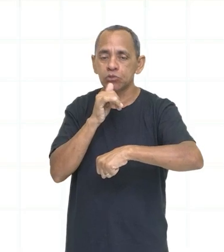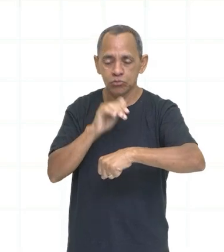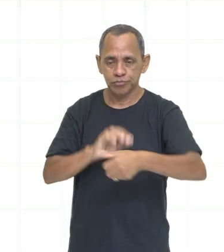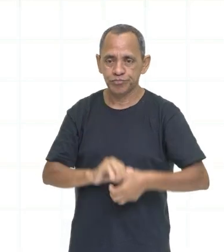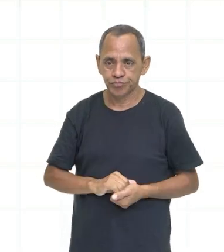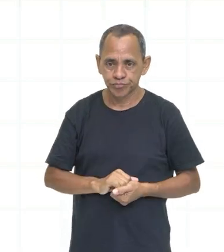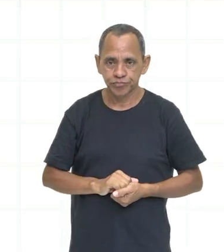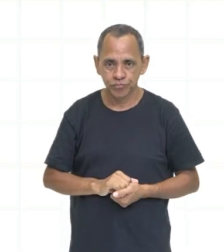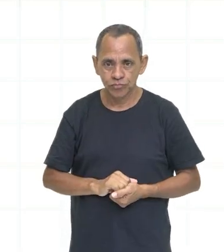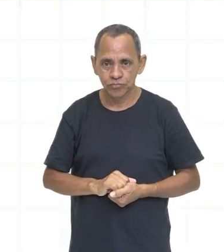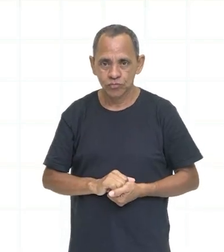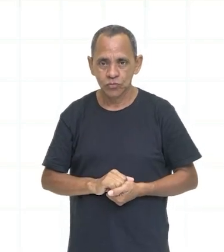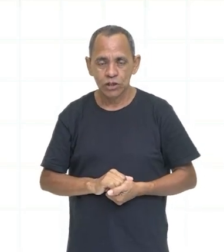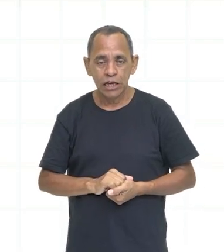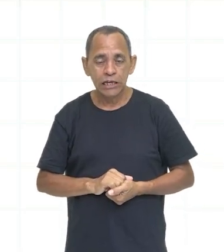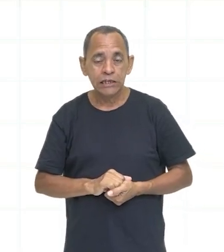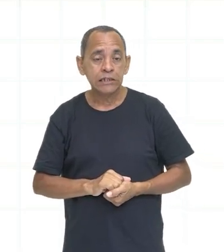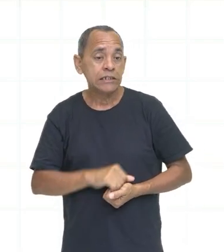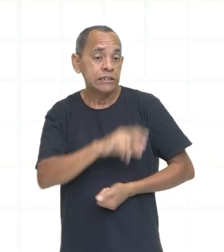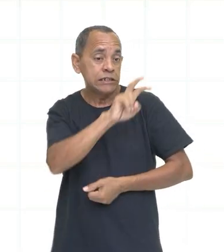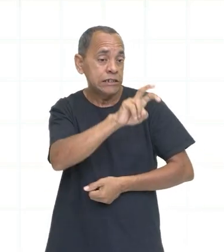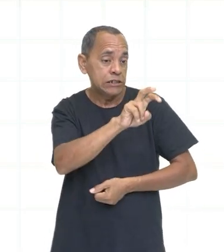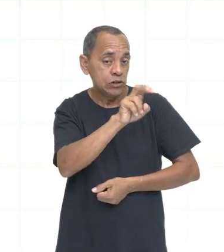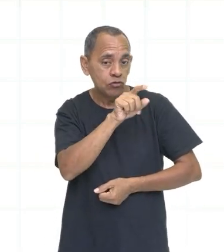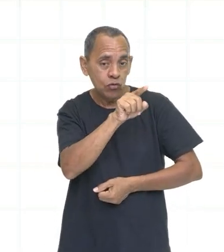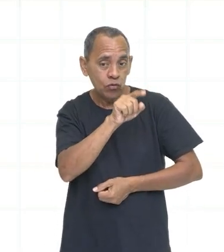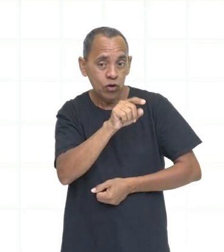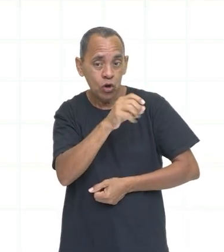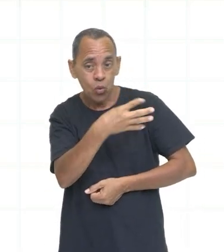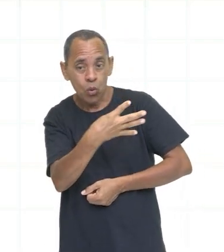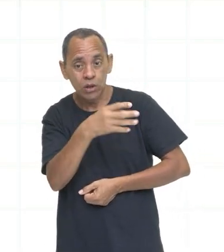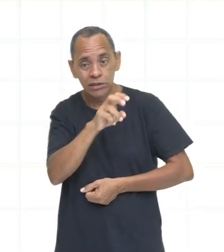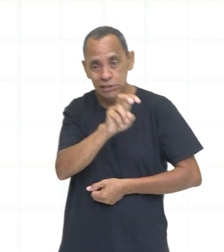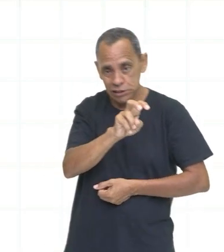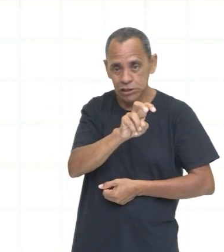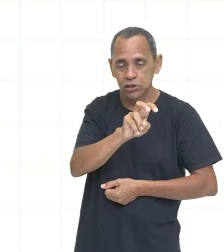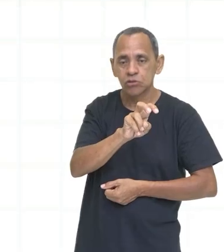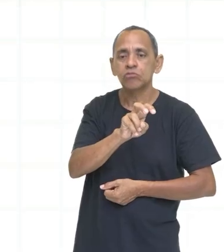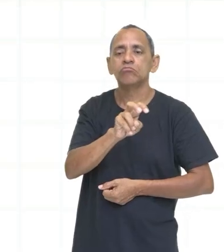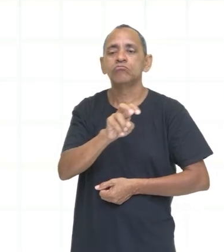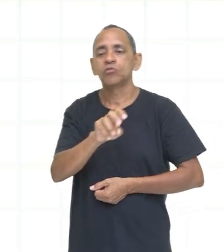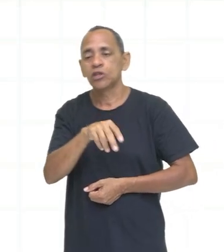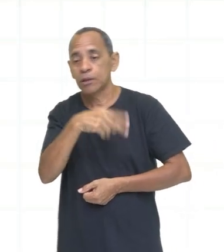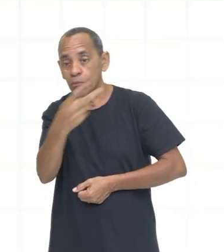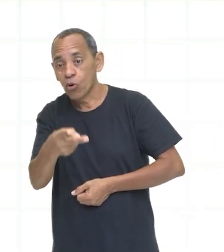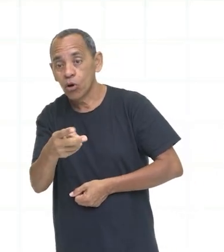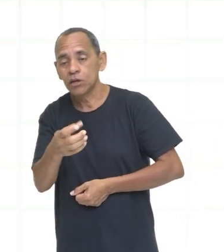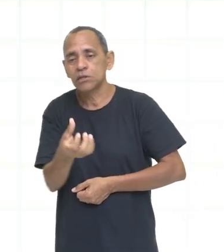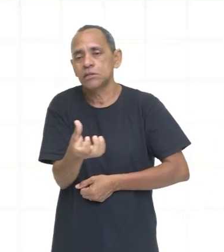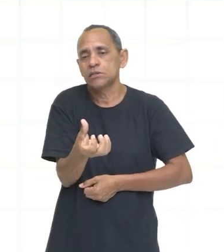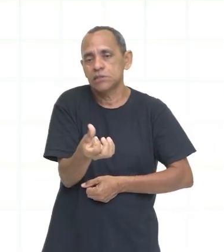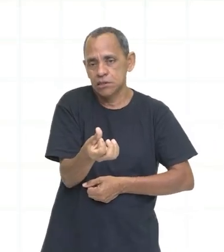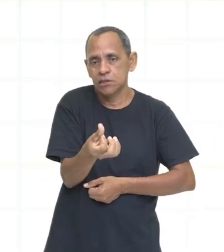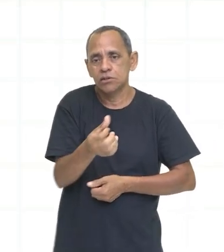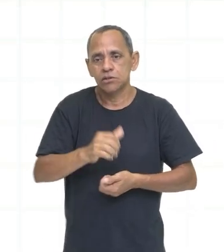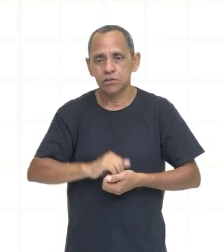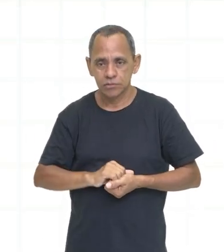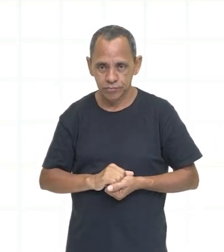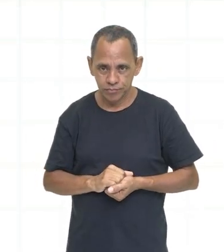6. Ou então, a outra forma, it's 5:45, it's 5:45,